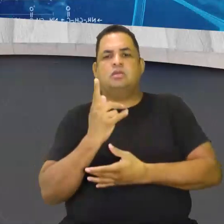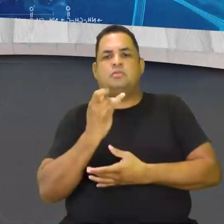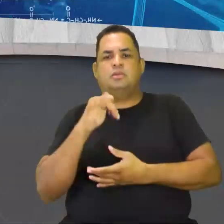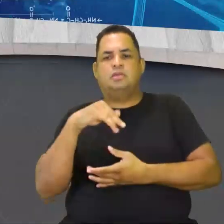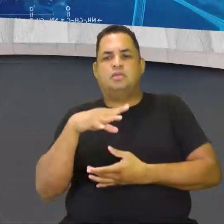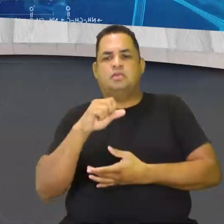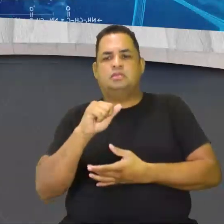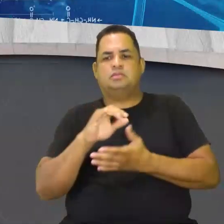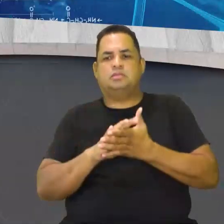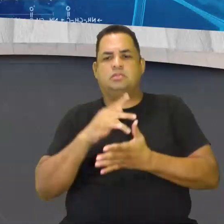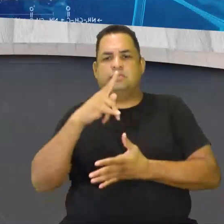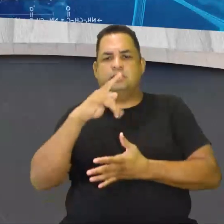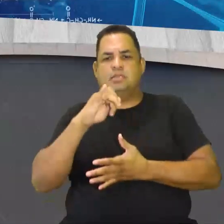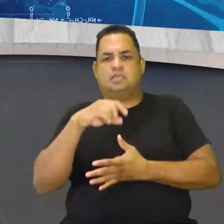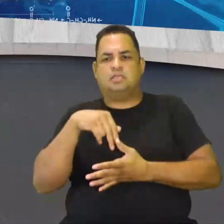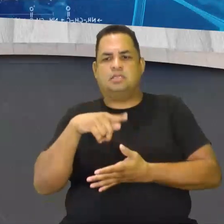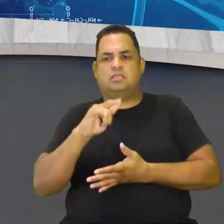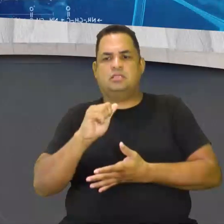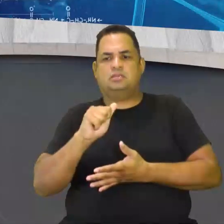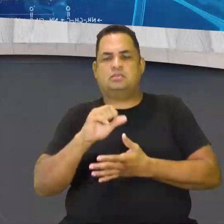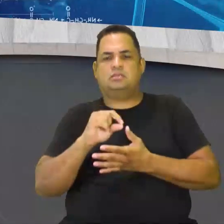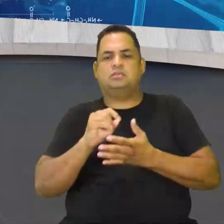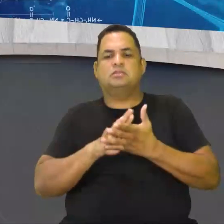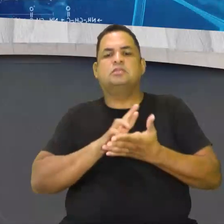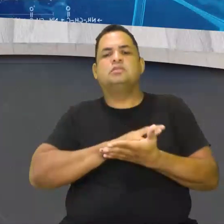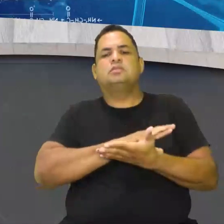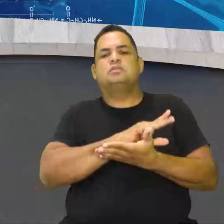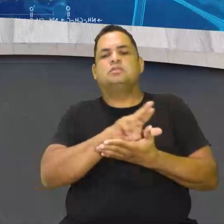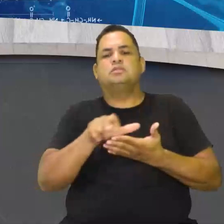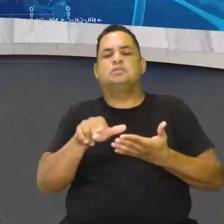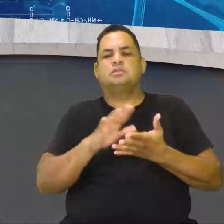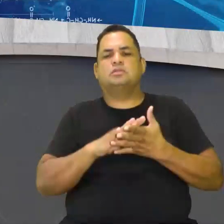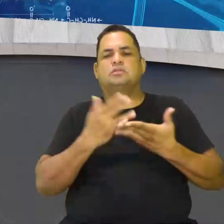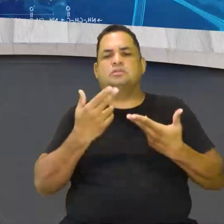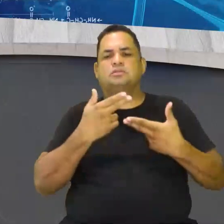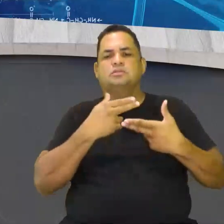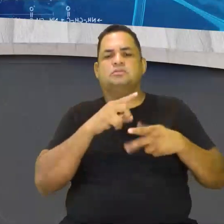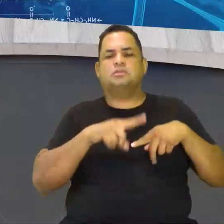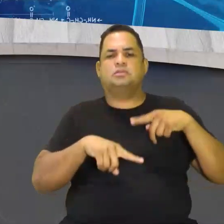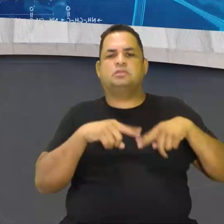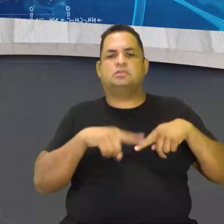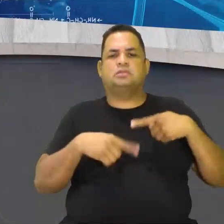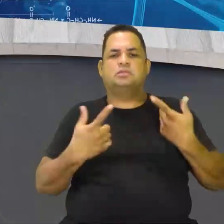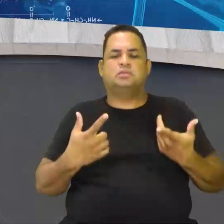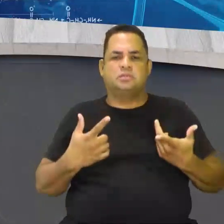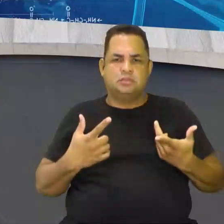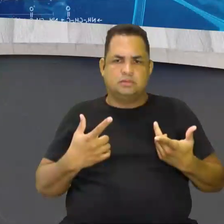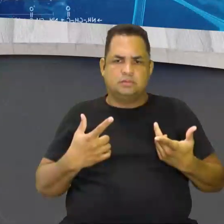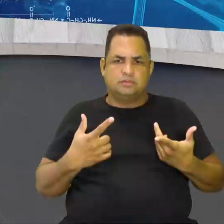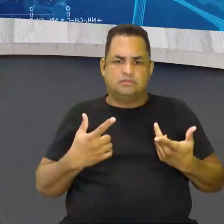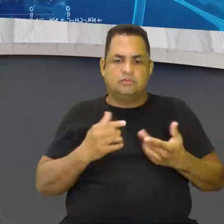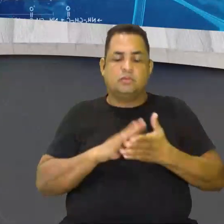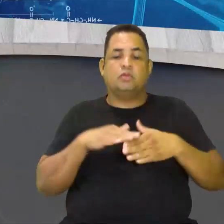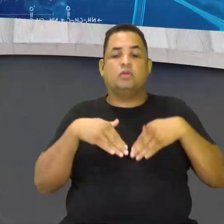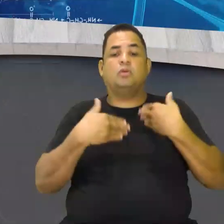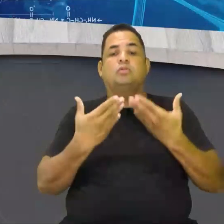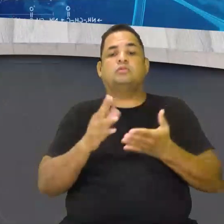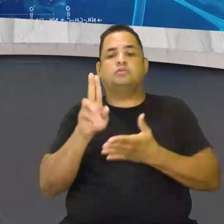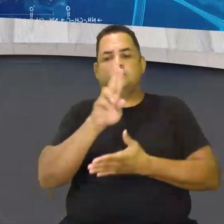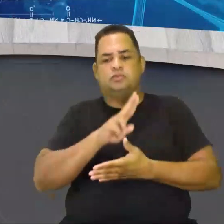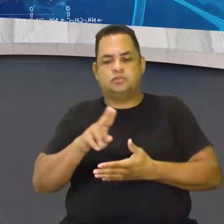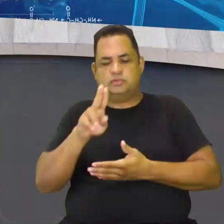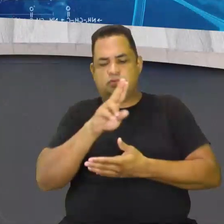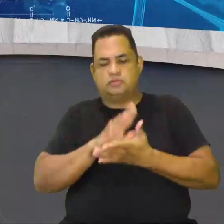hemácias, plaquetas, enfim, vários outros componentes. Aí, graças à ação da centrífuga e